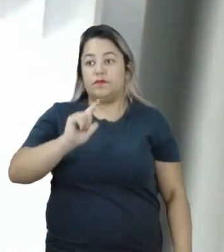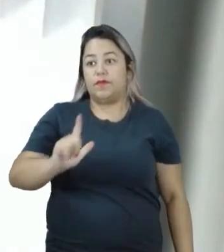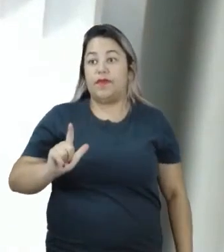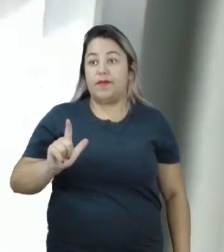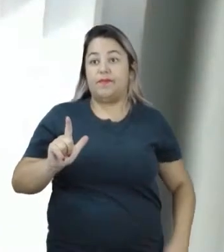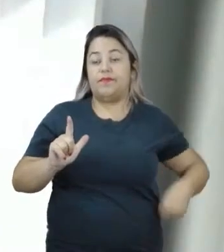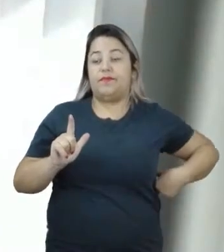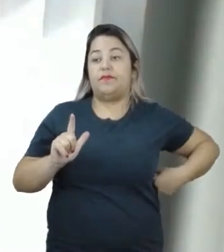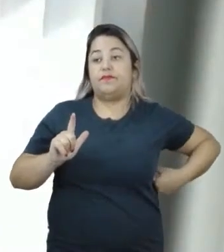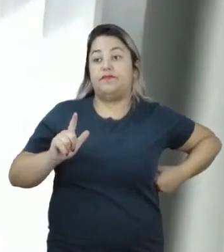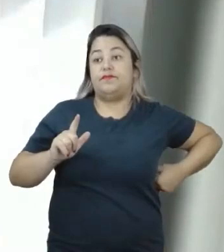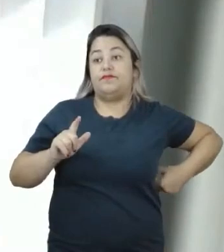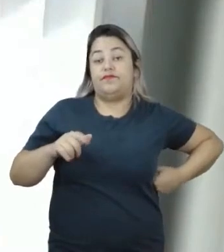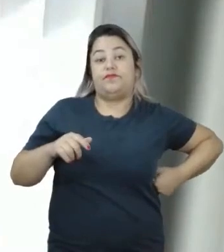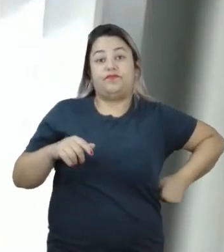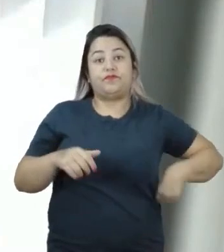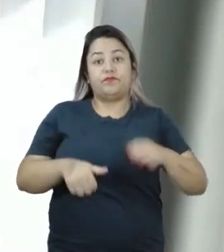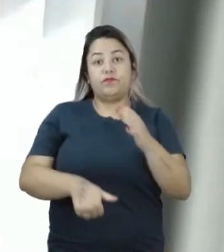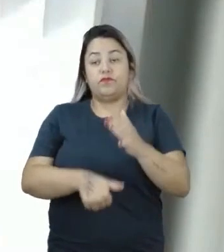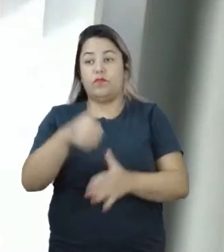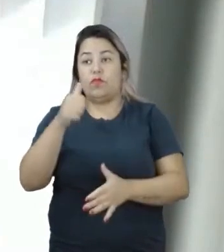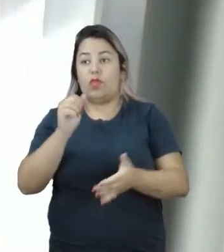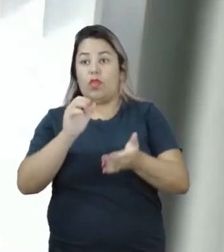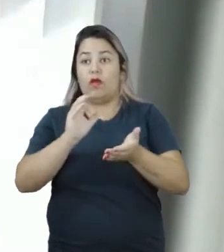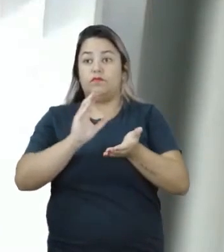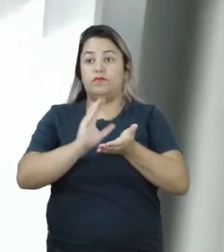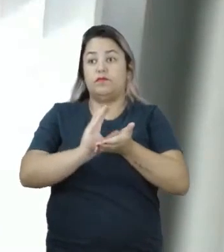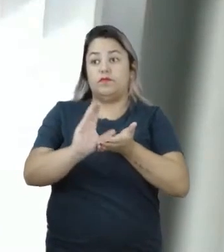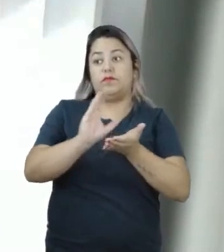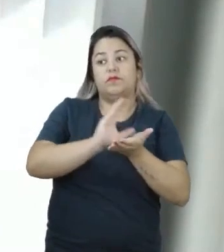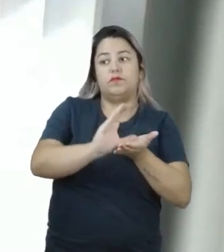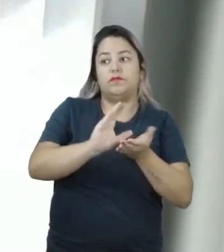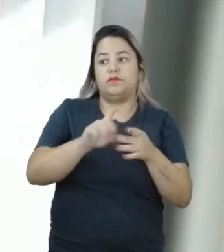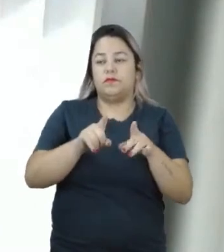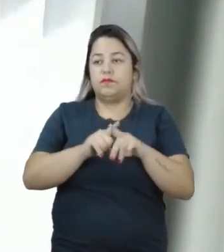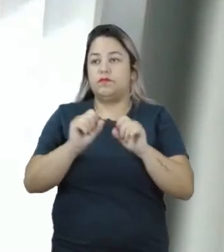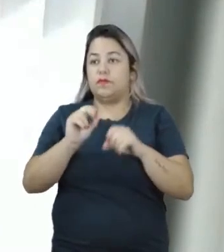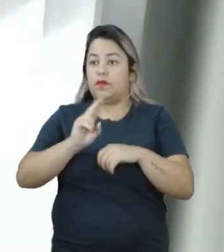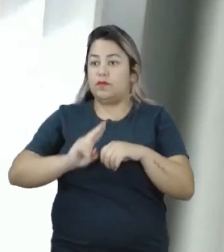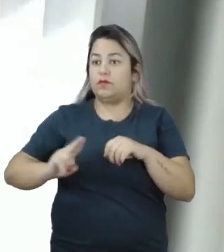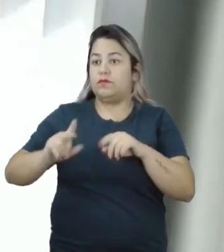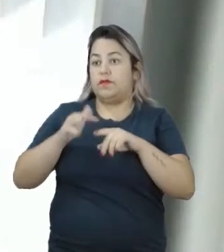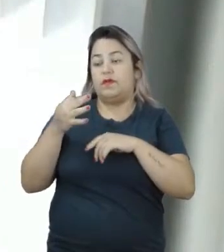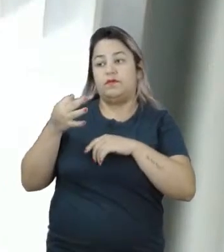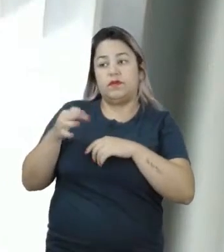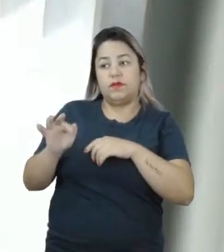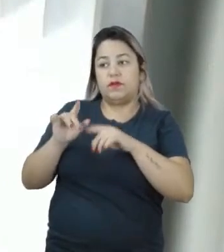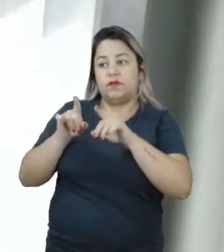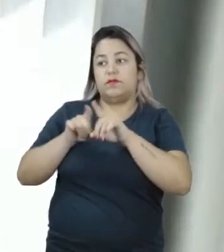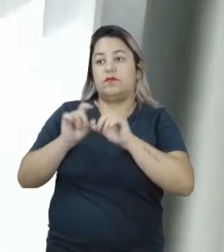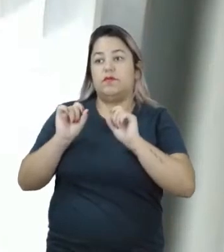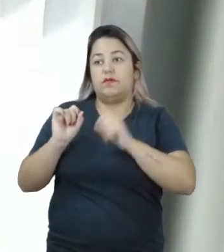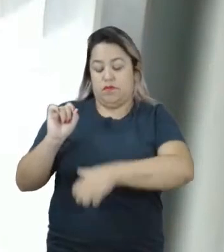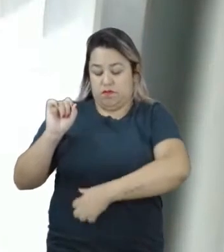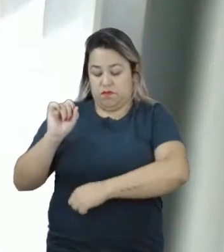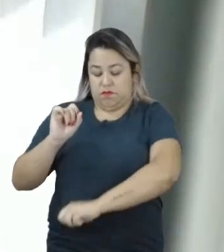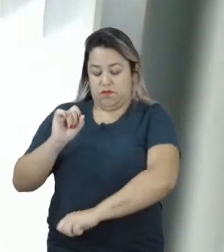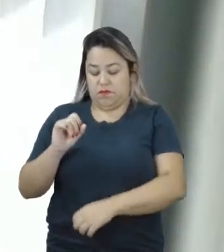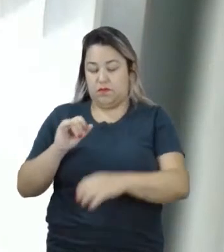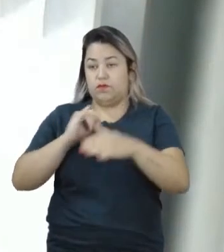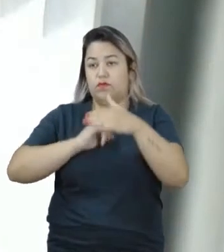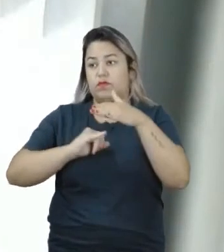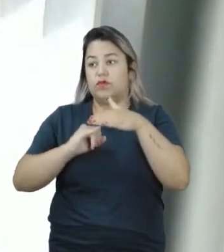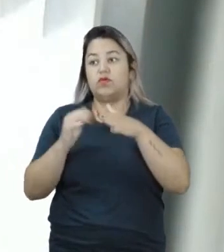transição. Primeiro, esse recurso extra para custeio, porque tanto as universidades federais quanto os